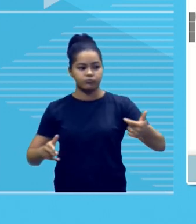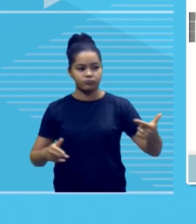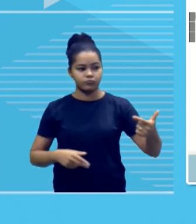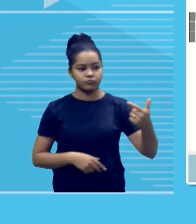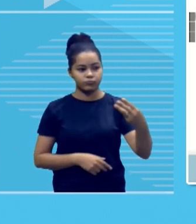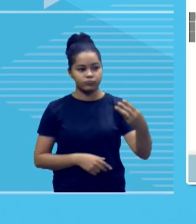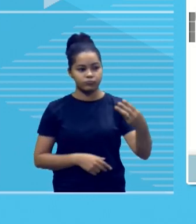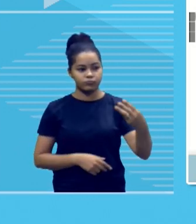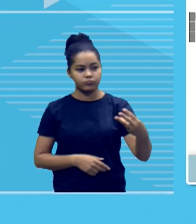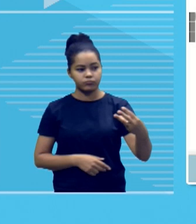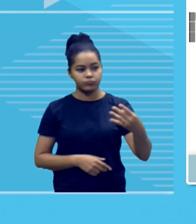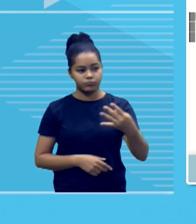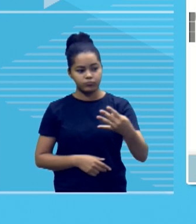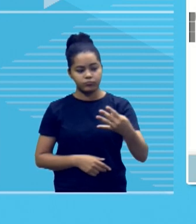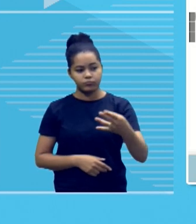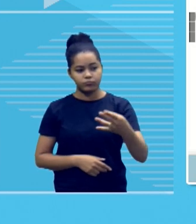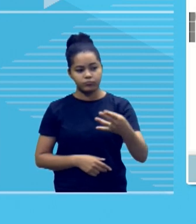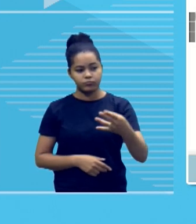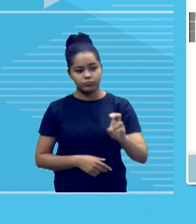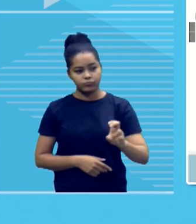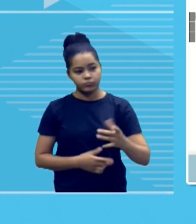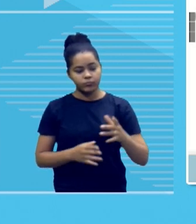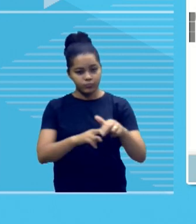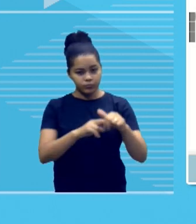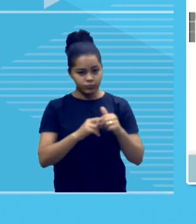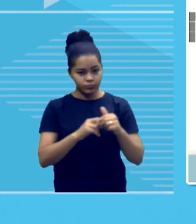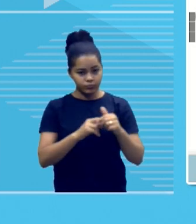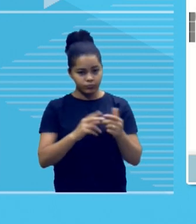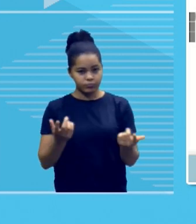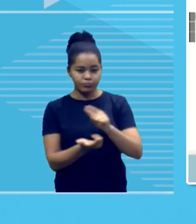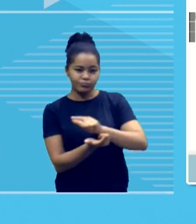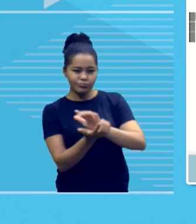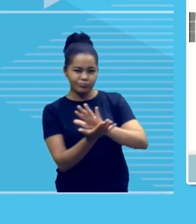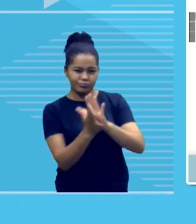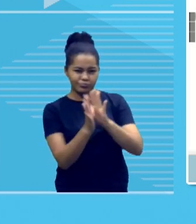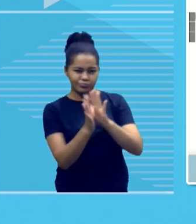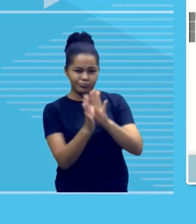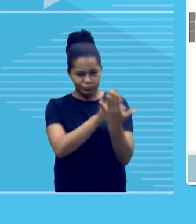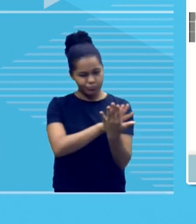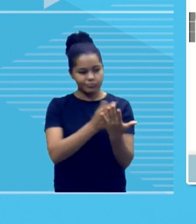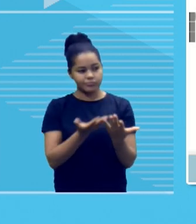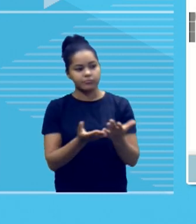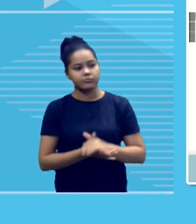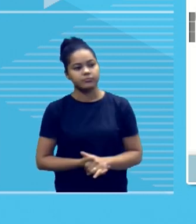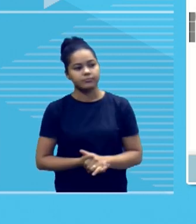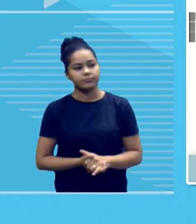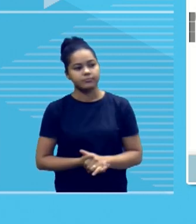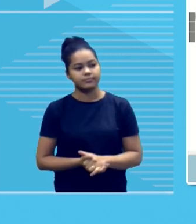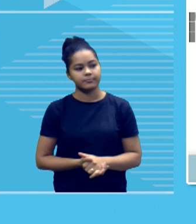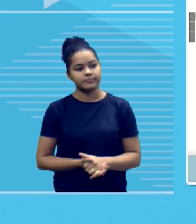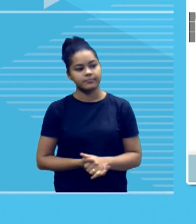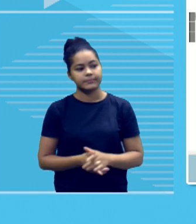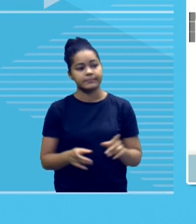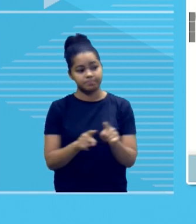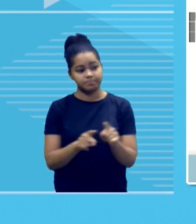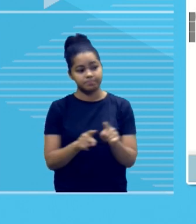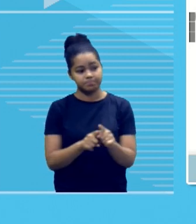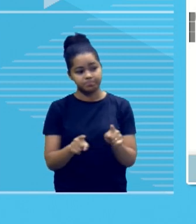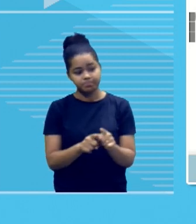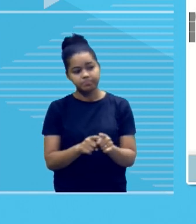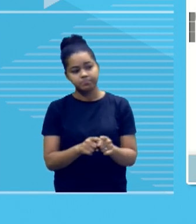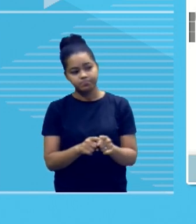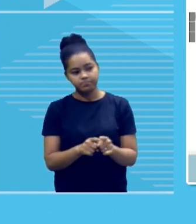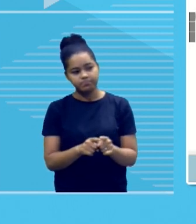dois três quatro cinco só tá virado Então tá repetido e esse aqui também tá repetido